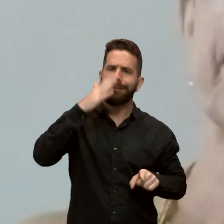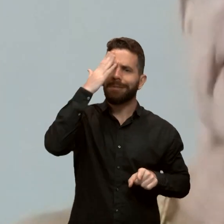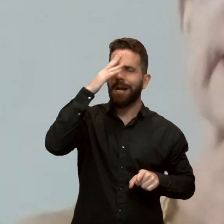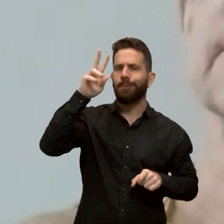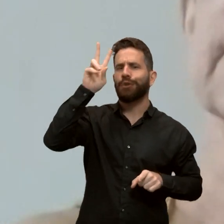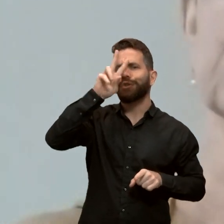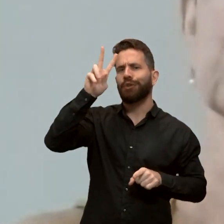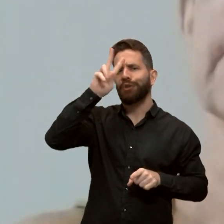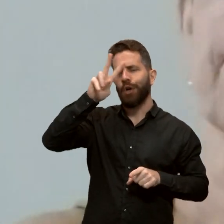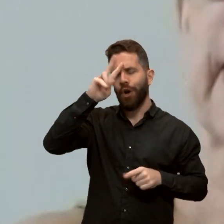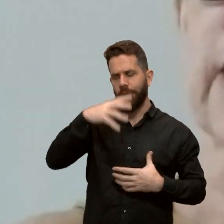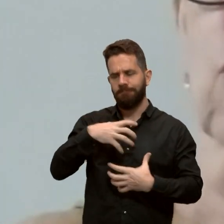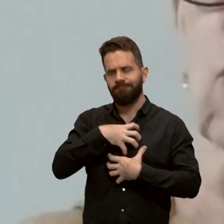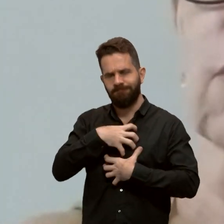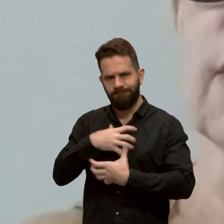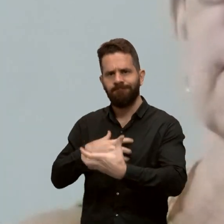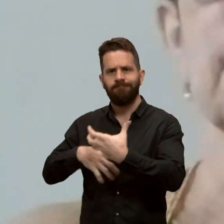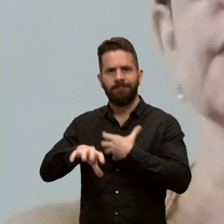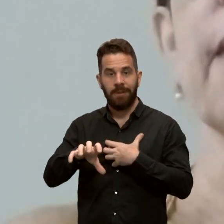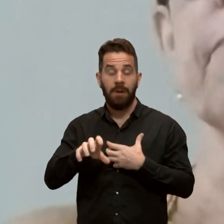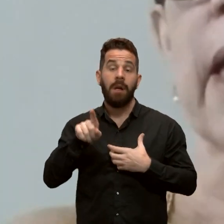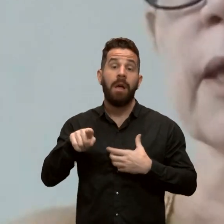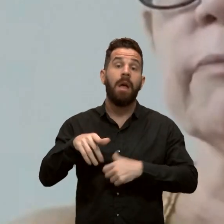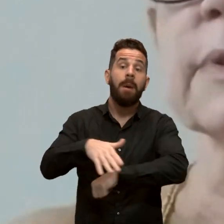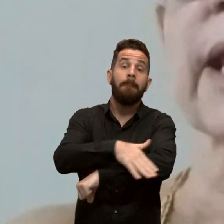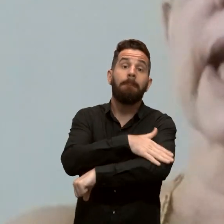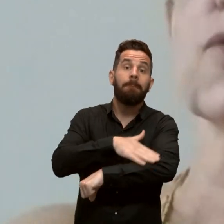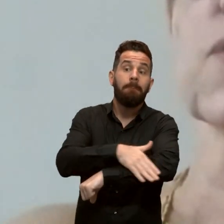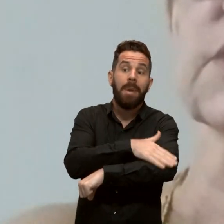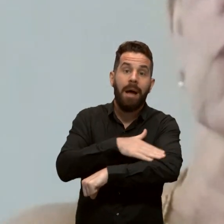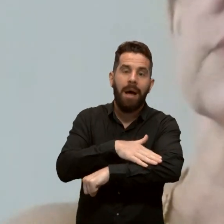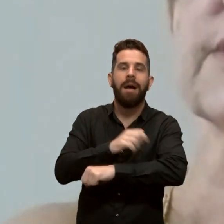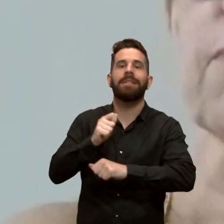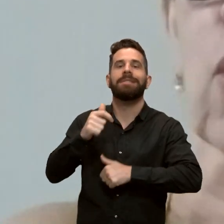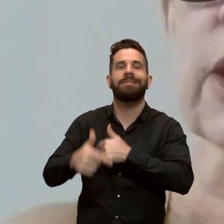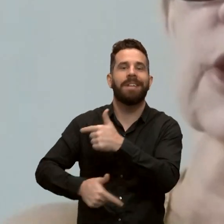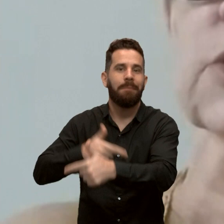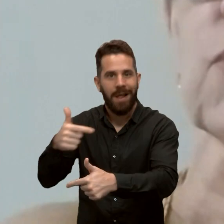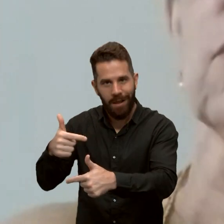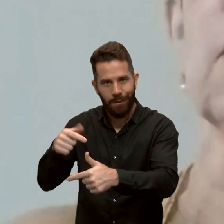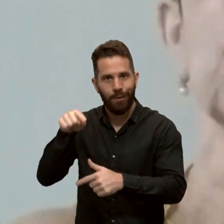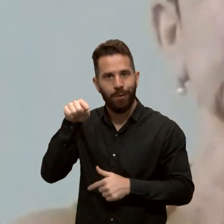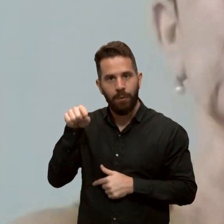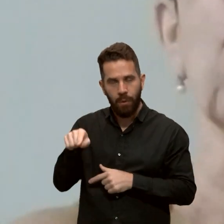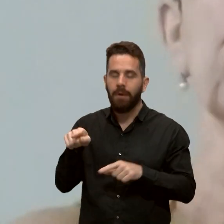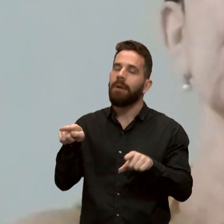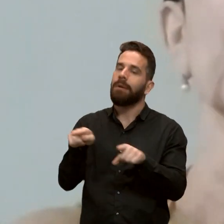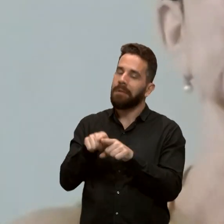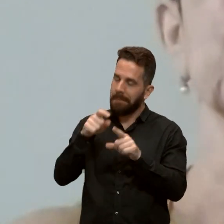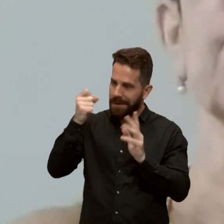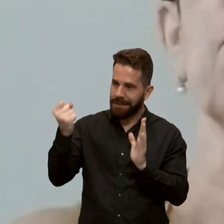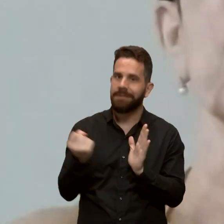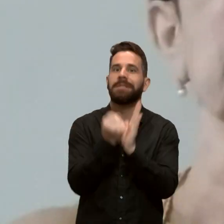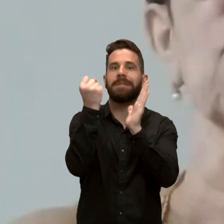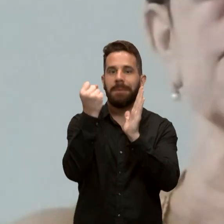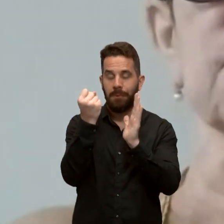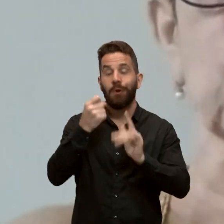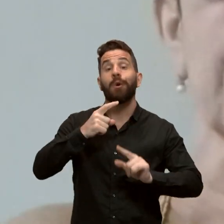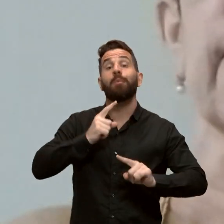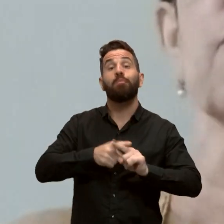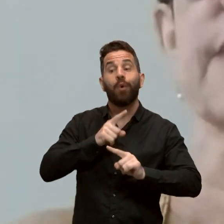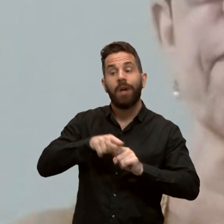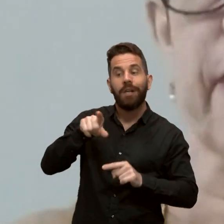na Praça do Trabalhador, que também traz o seu simbolismo do motivo porque